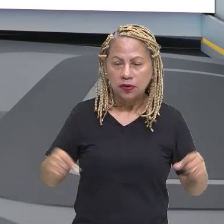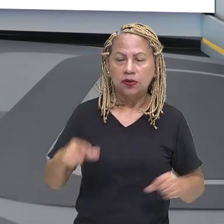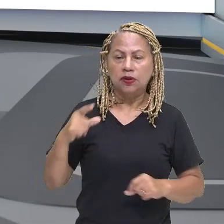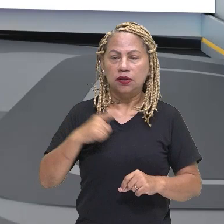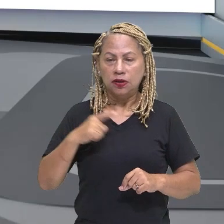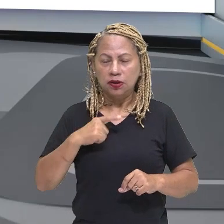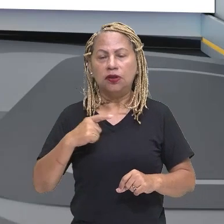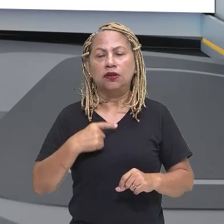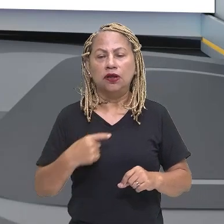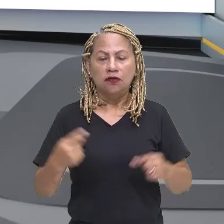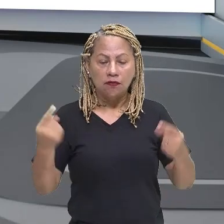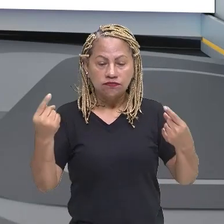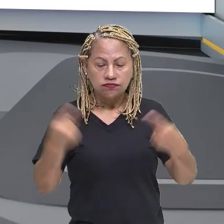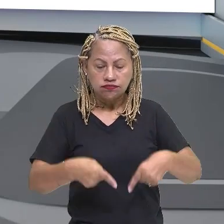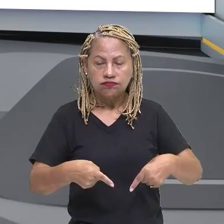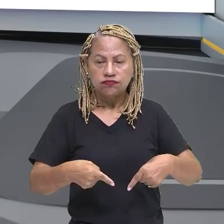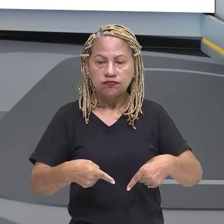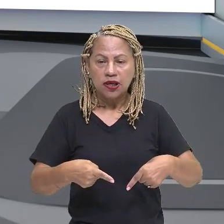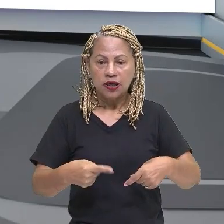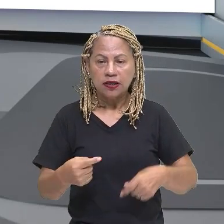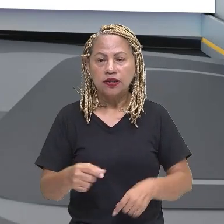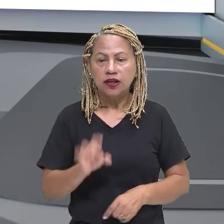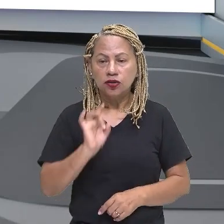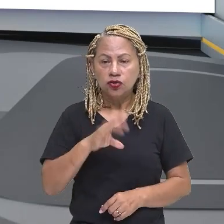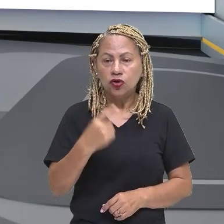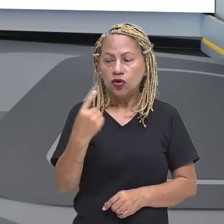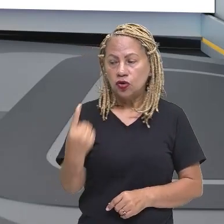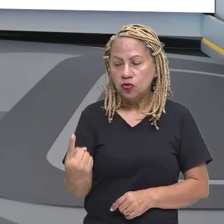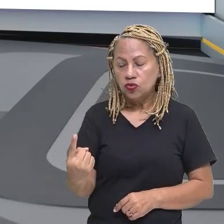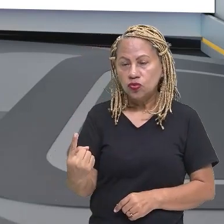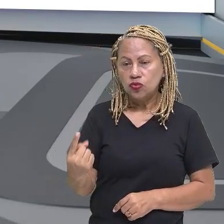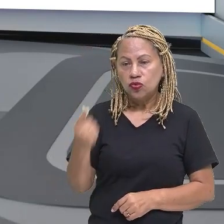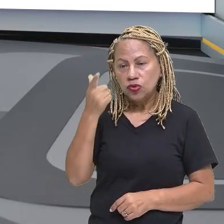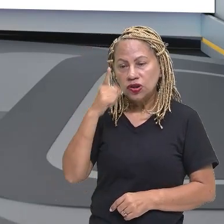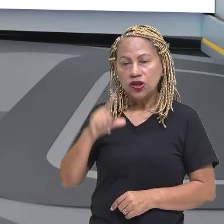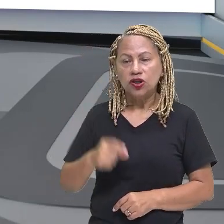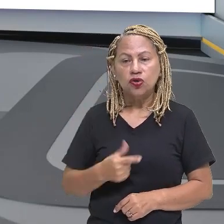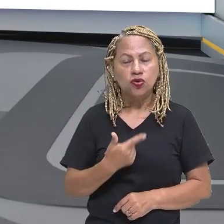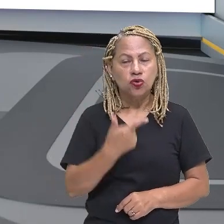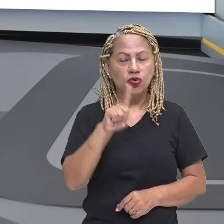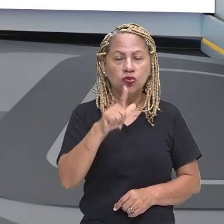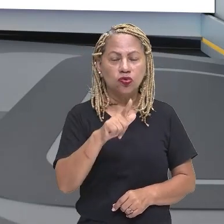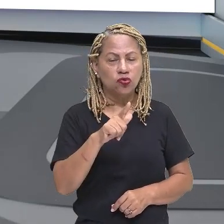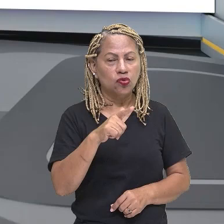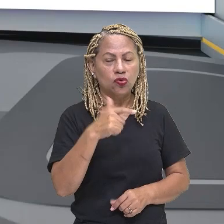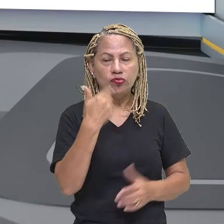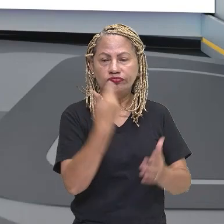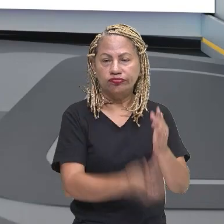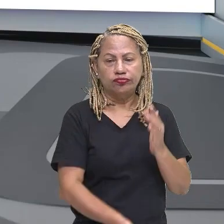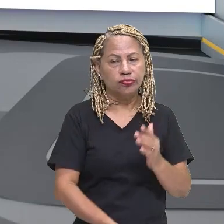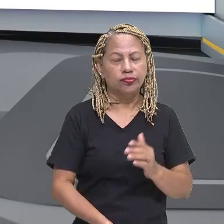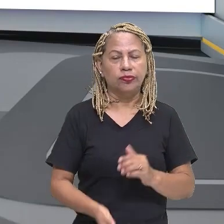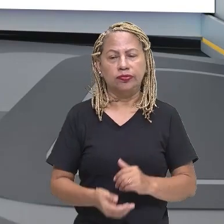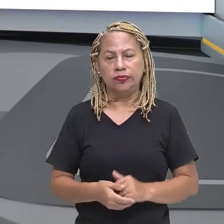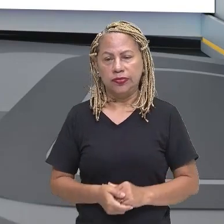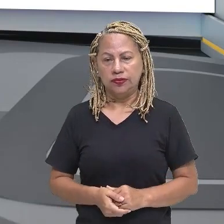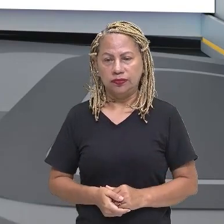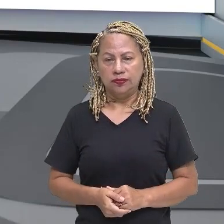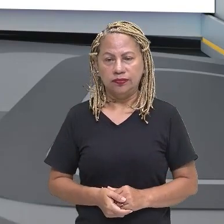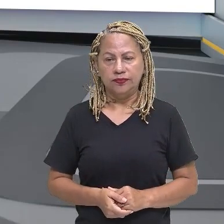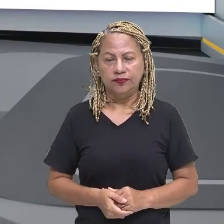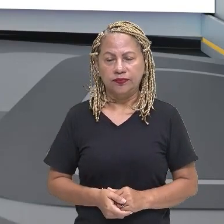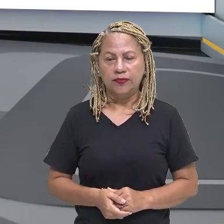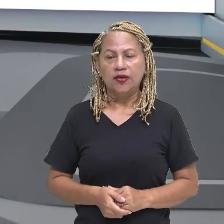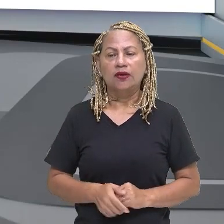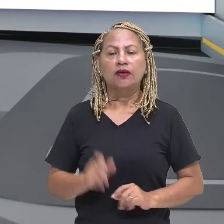a morte pela sobrevivência. Esse acaba sendo o enredo central de Battle Royale,